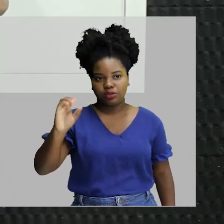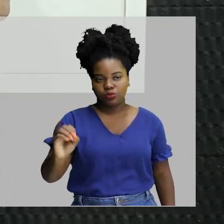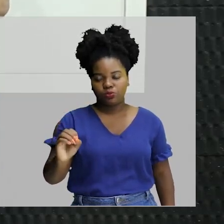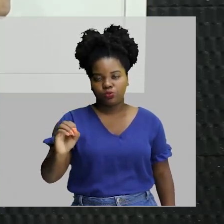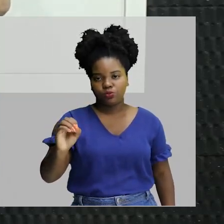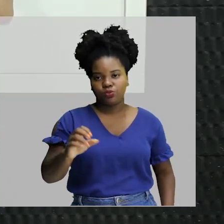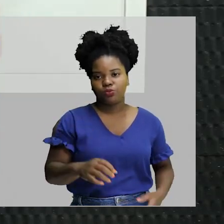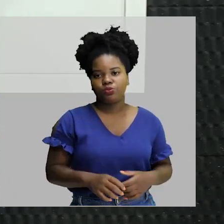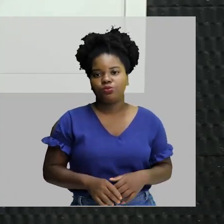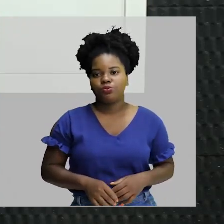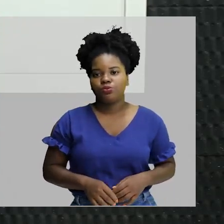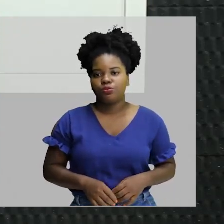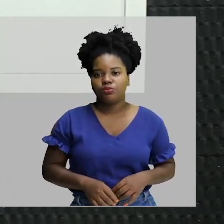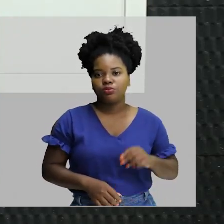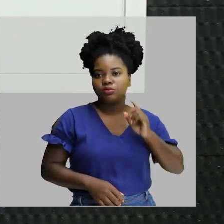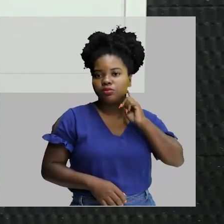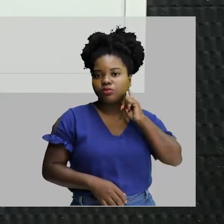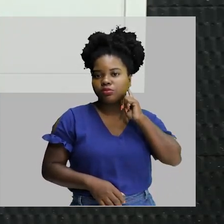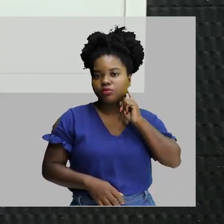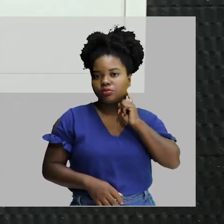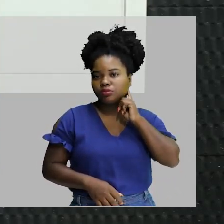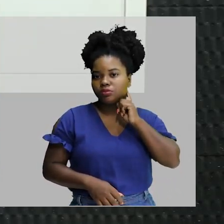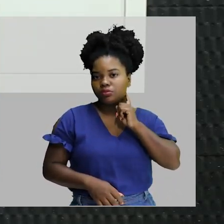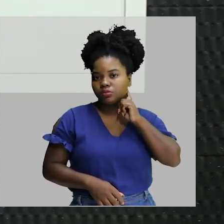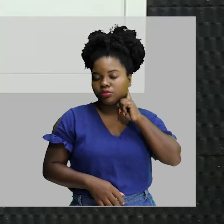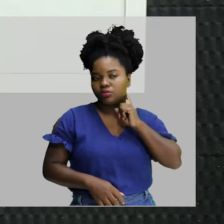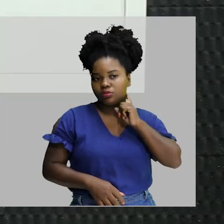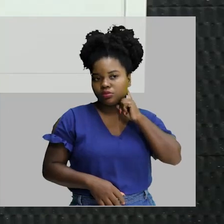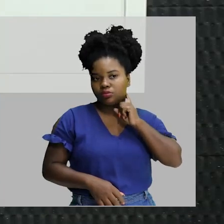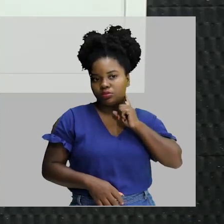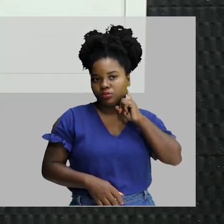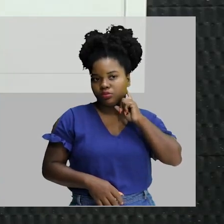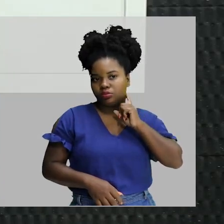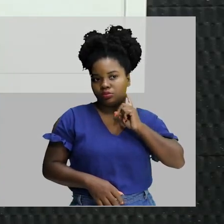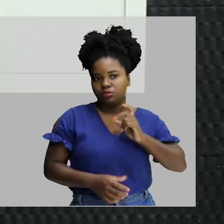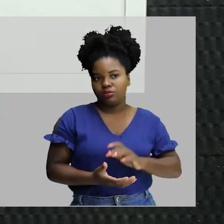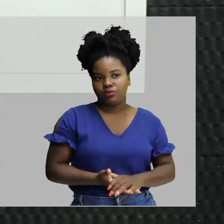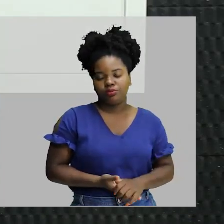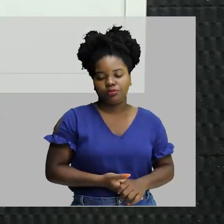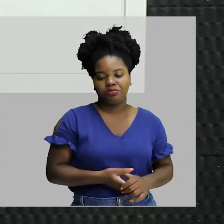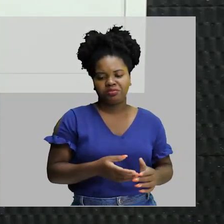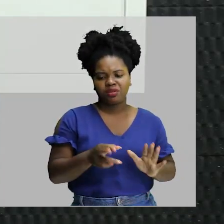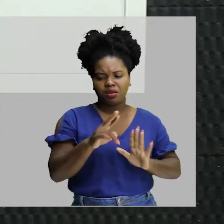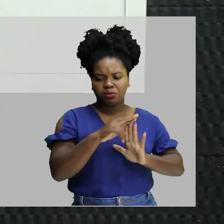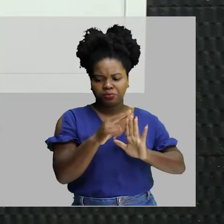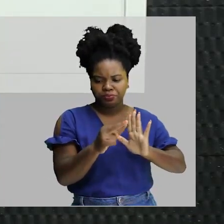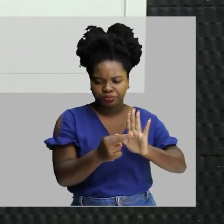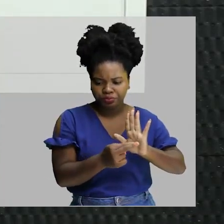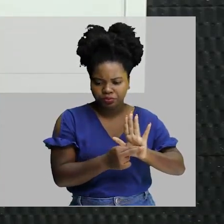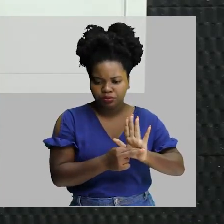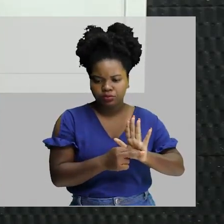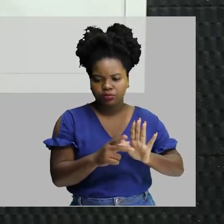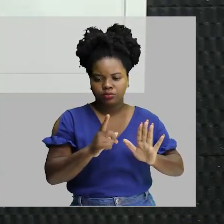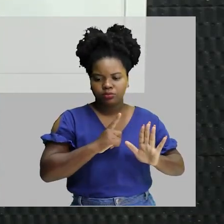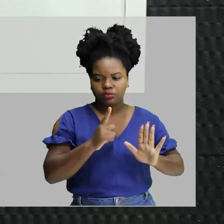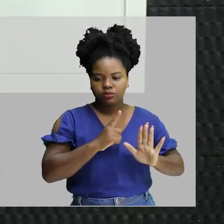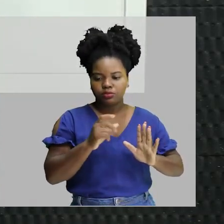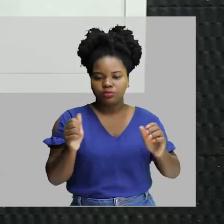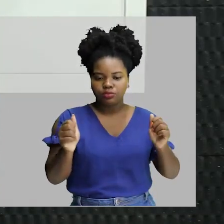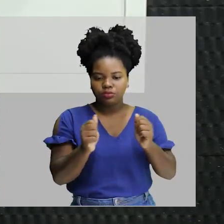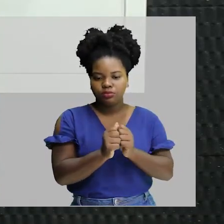Certo? O estoicismo como uma doutrina que traz o